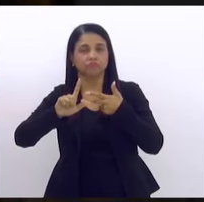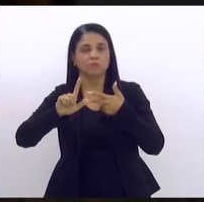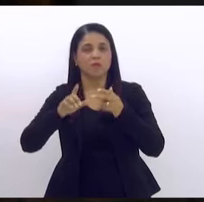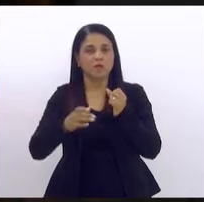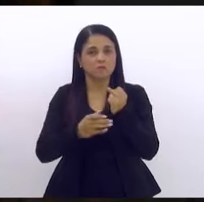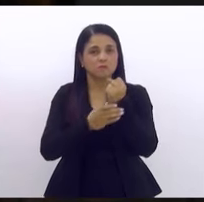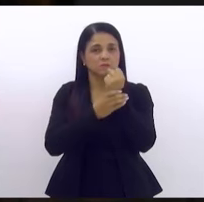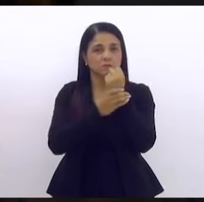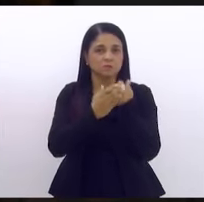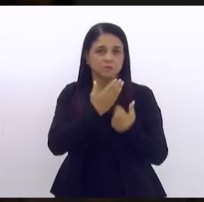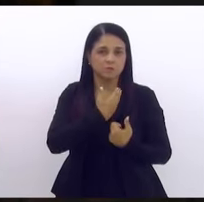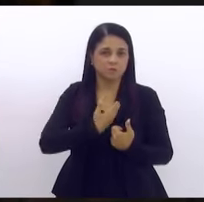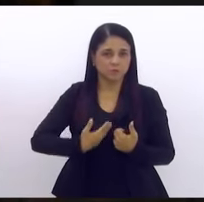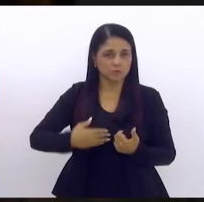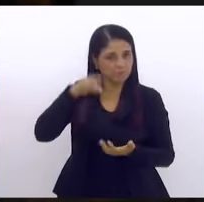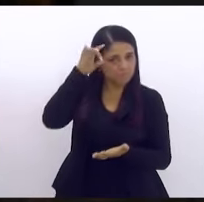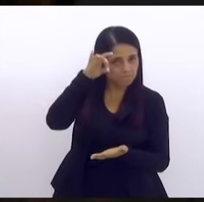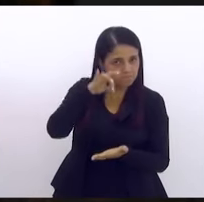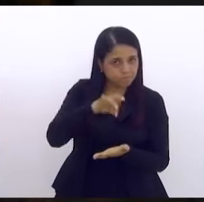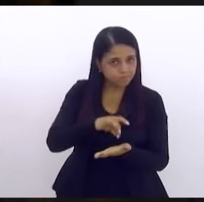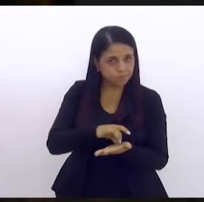segurança pública seja de verdade